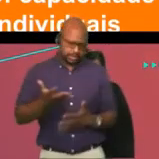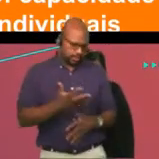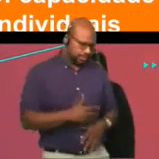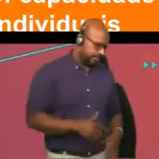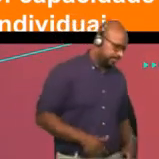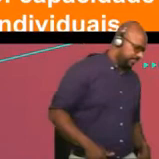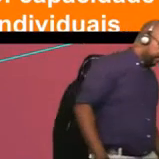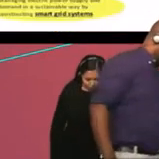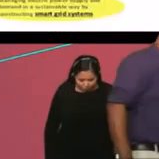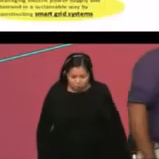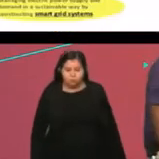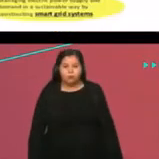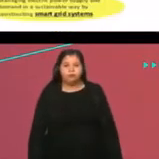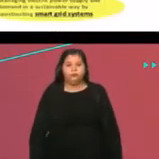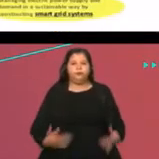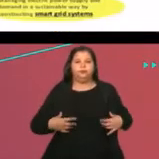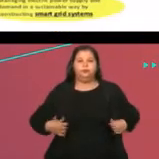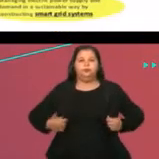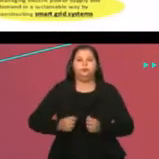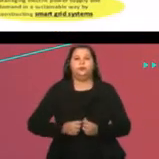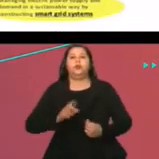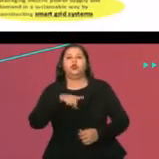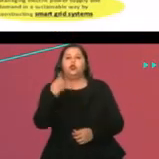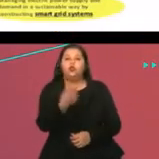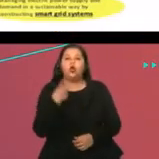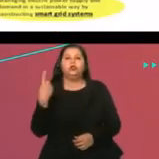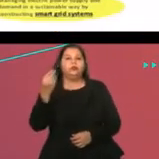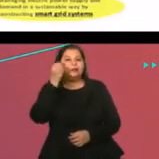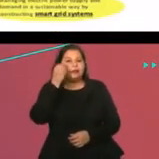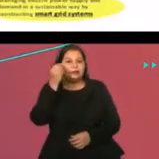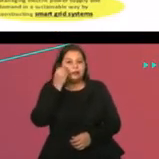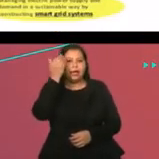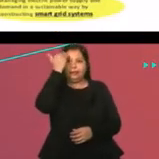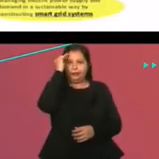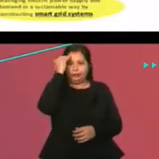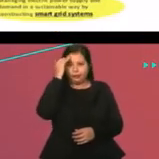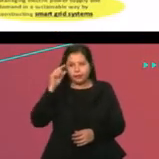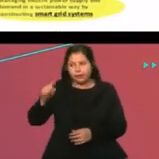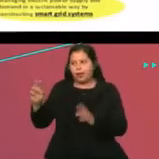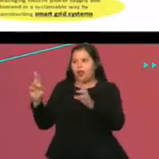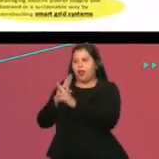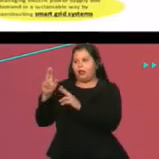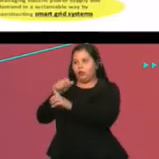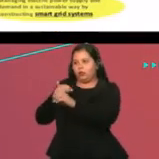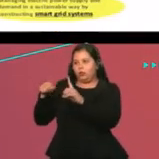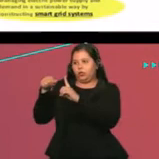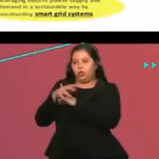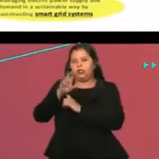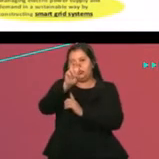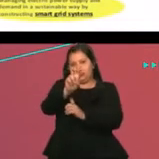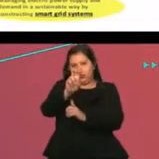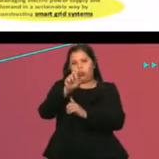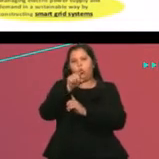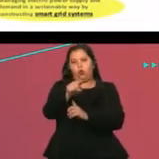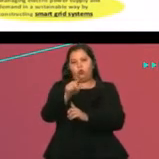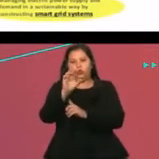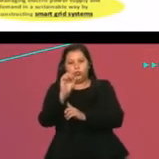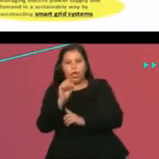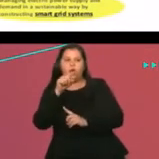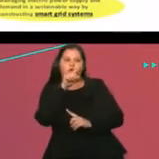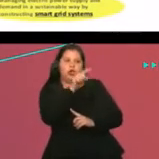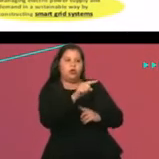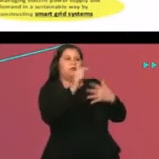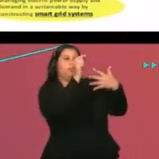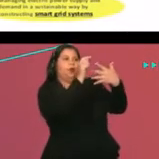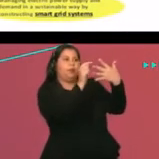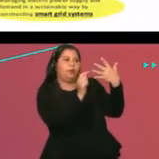entre a sociedade 5.0 e os objetivos do movimento sustentáveis então quando a ONU